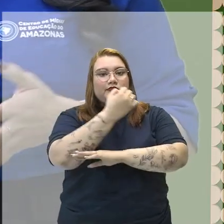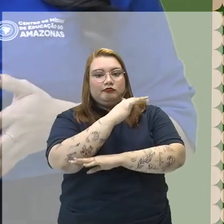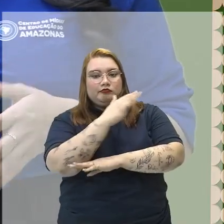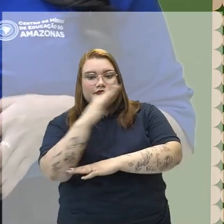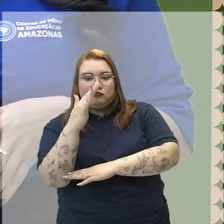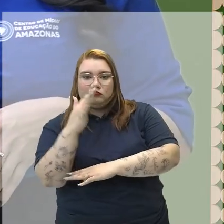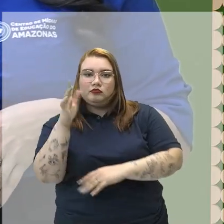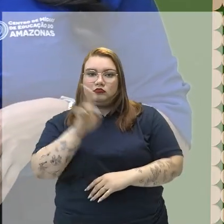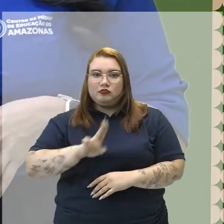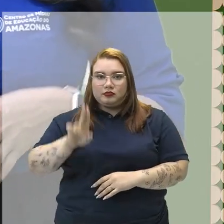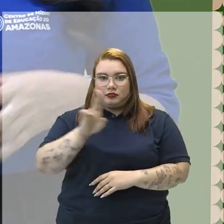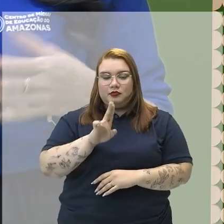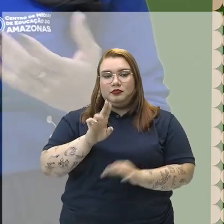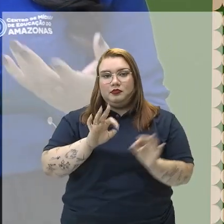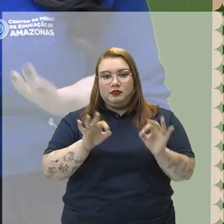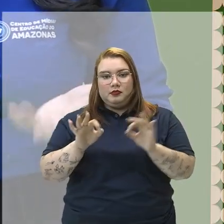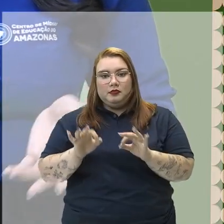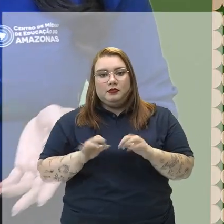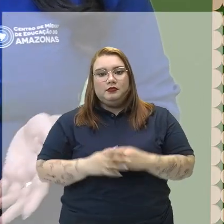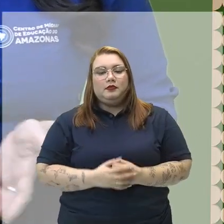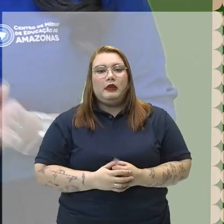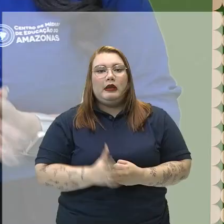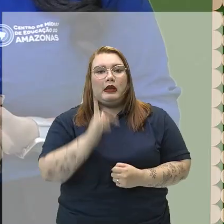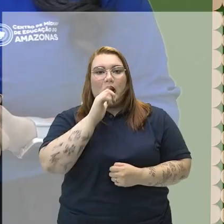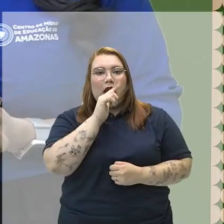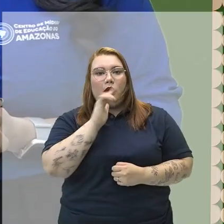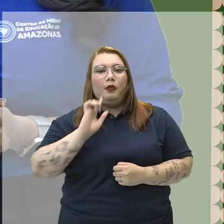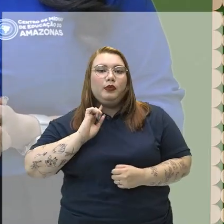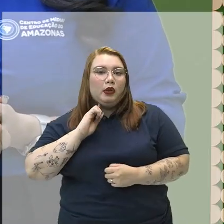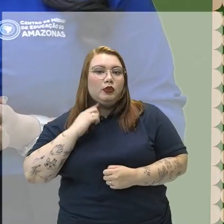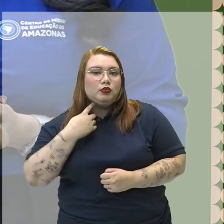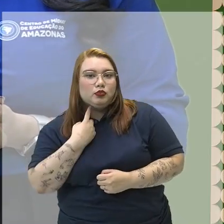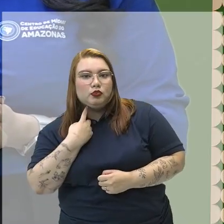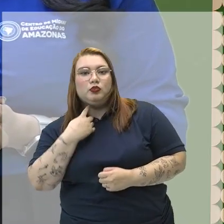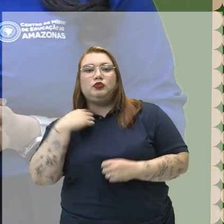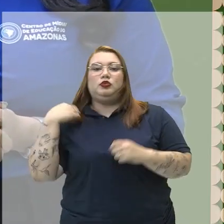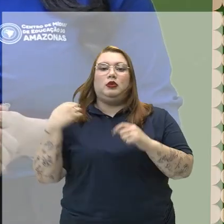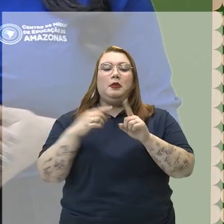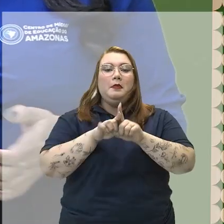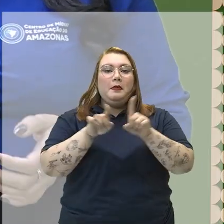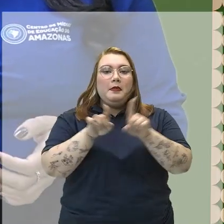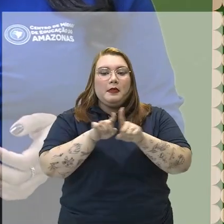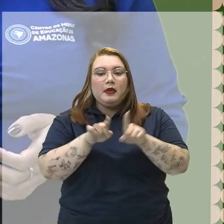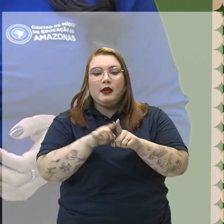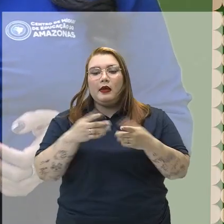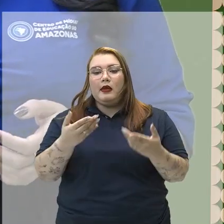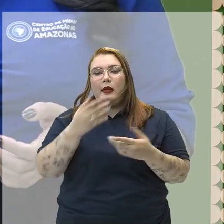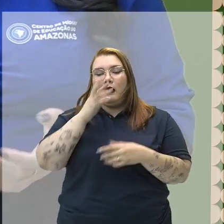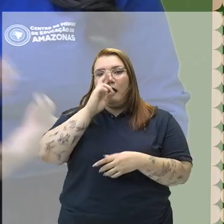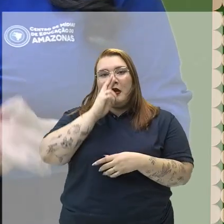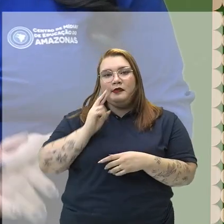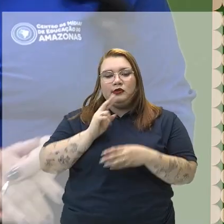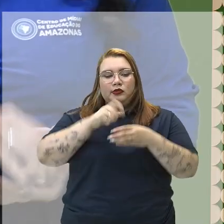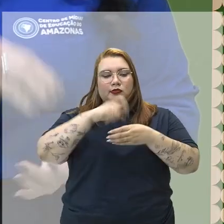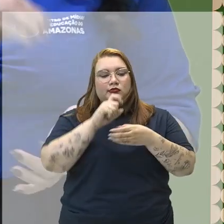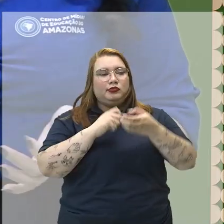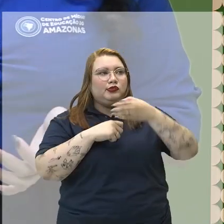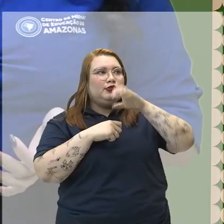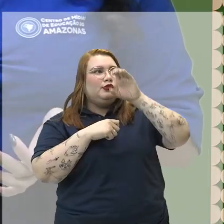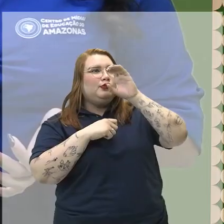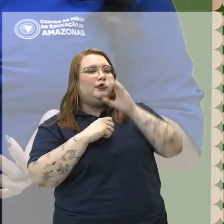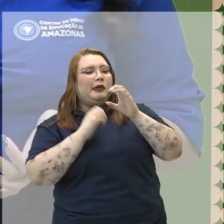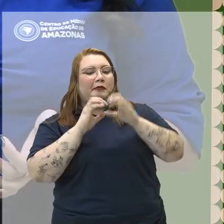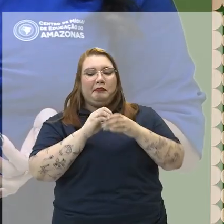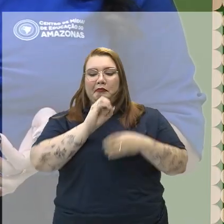essa poluição. Poluição da água também, né? Aquela latinha ali, ó, de refrigerante que eu joguei na rua,